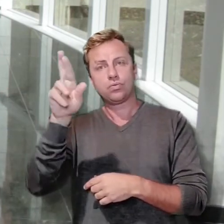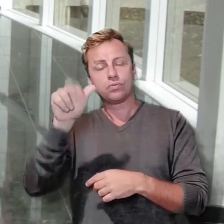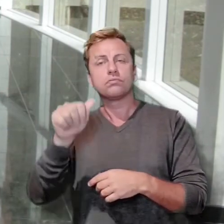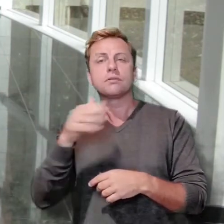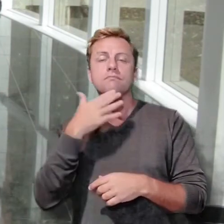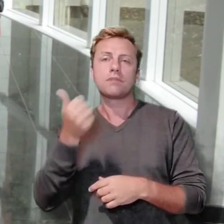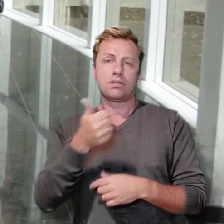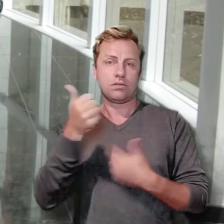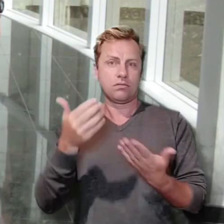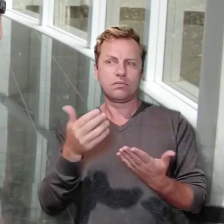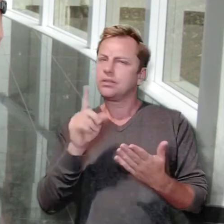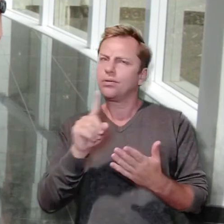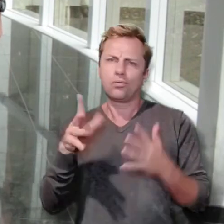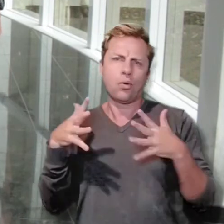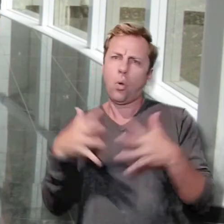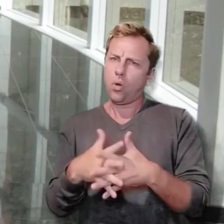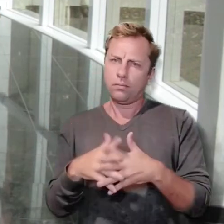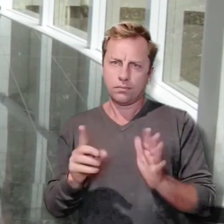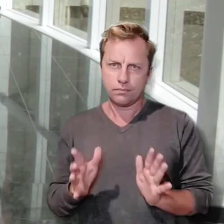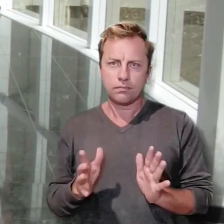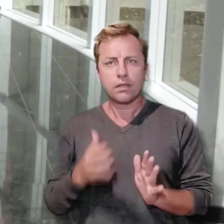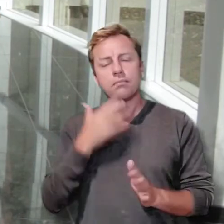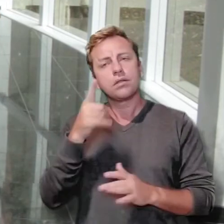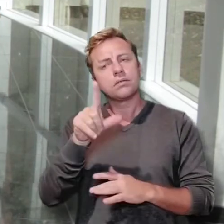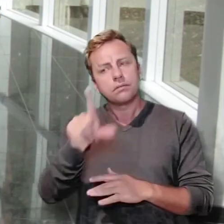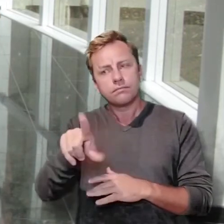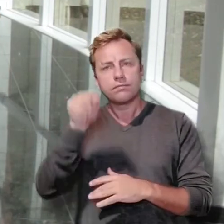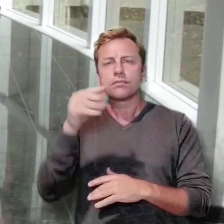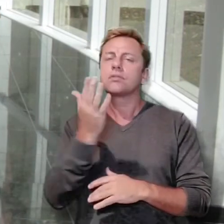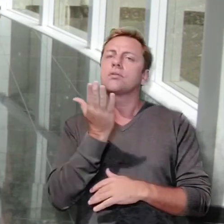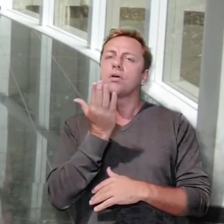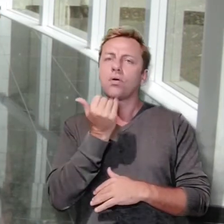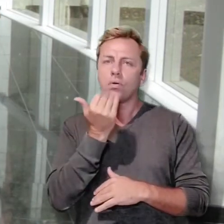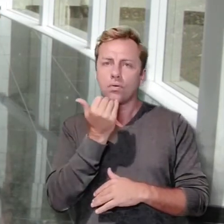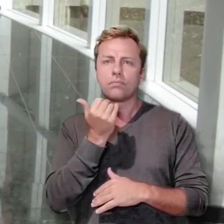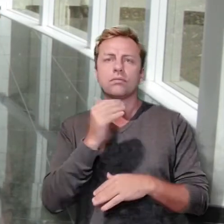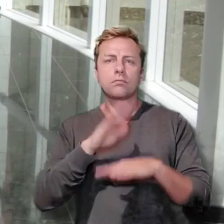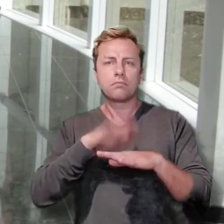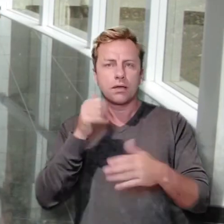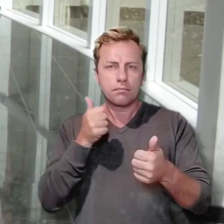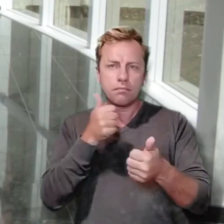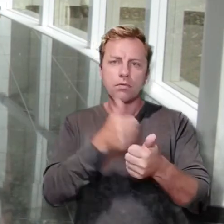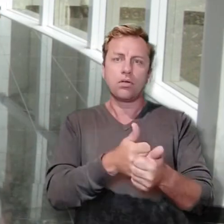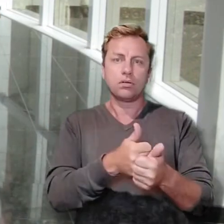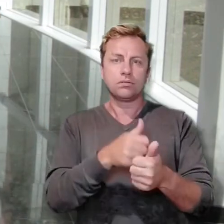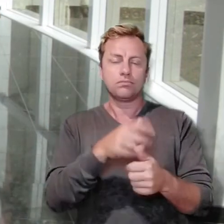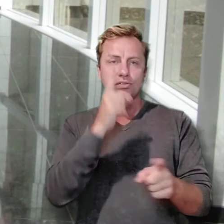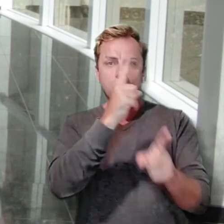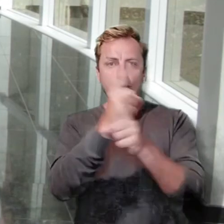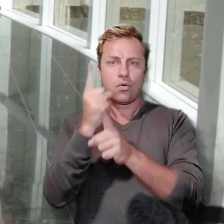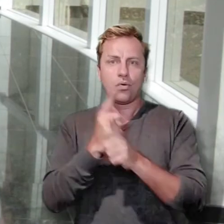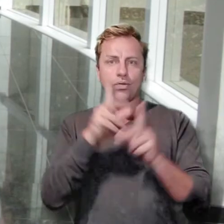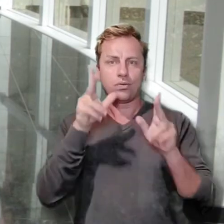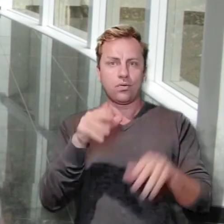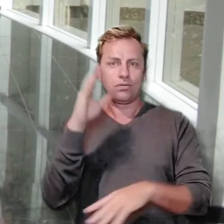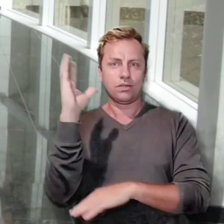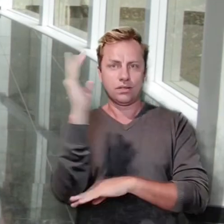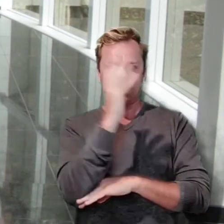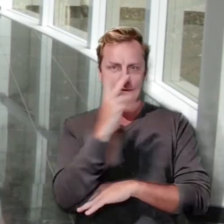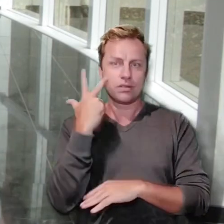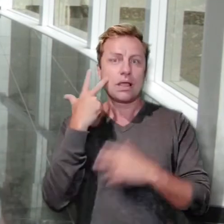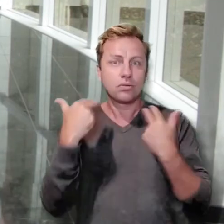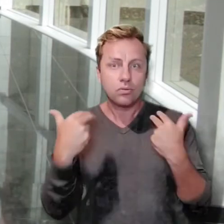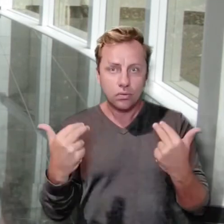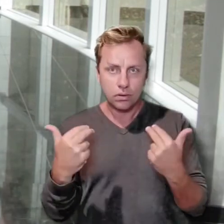Tá? Então, não é tão complicado. Tá? Dê preferências aos alimentos muito próximos daquilo que você encontra